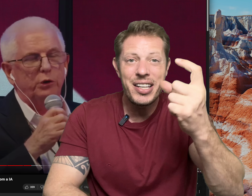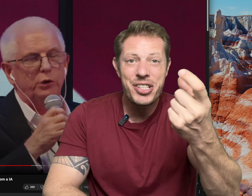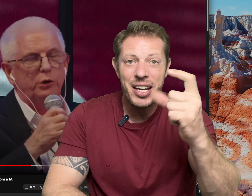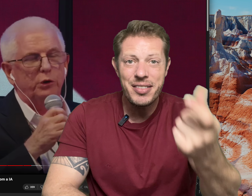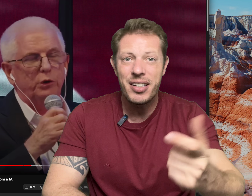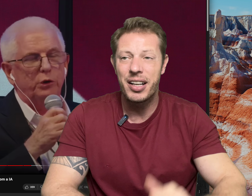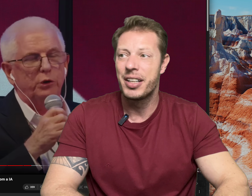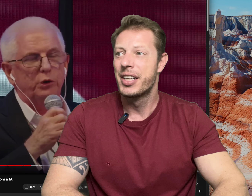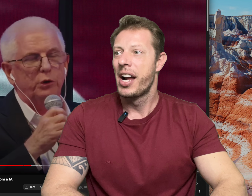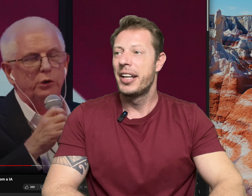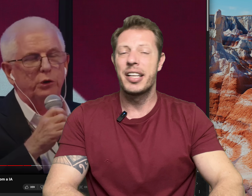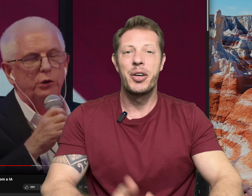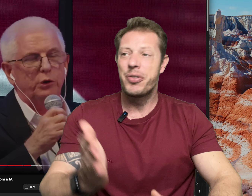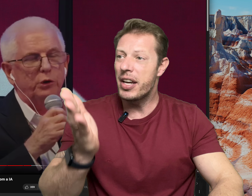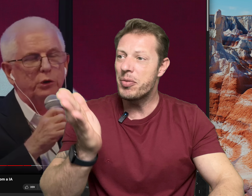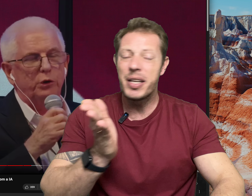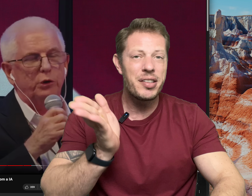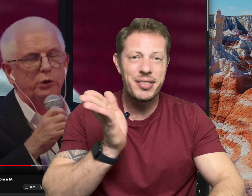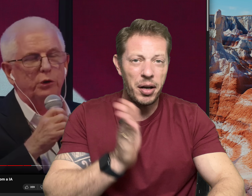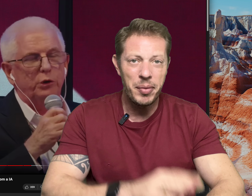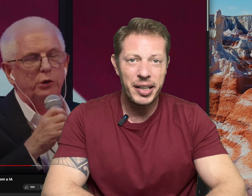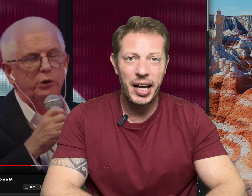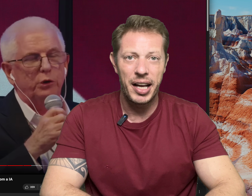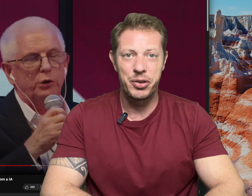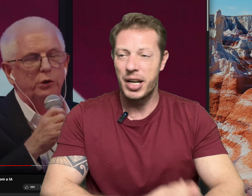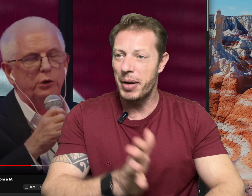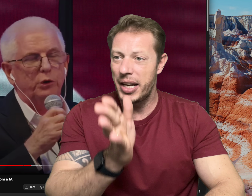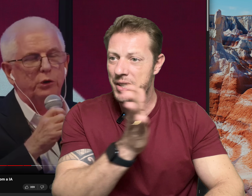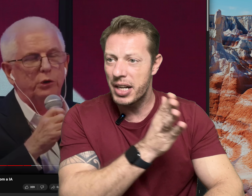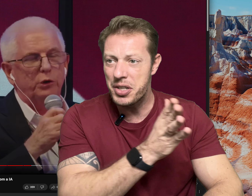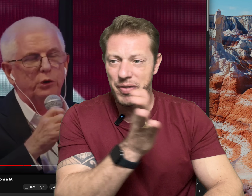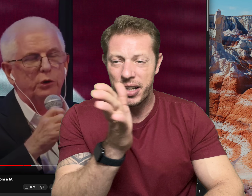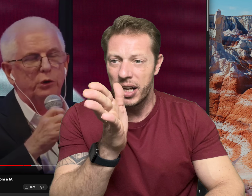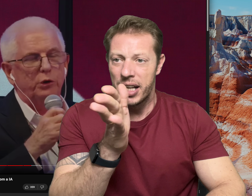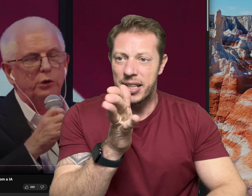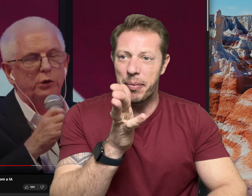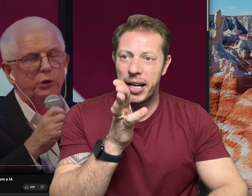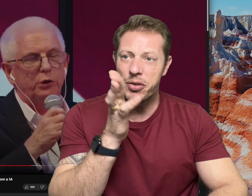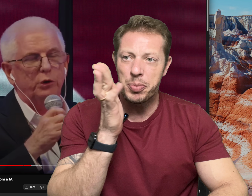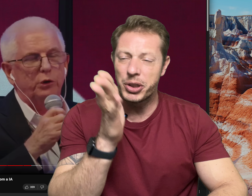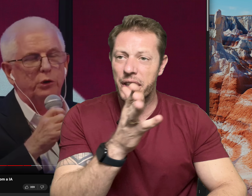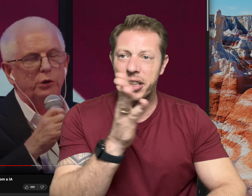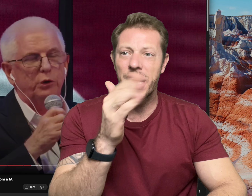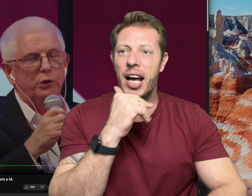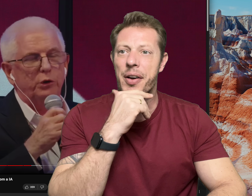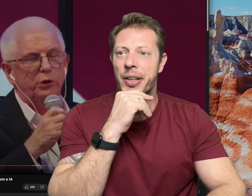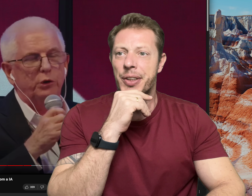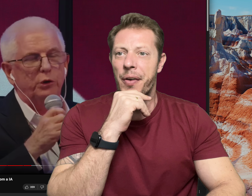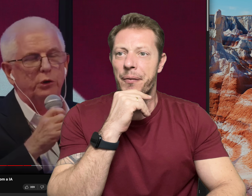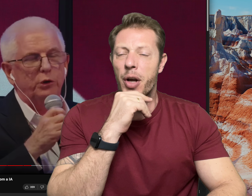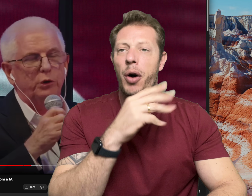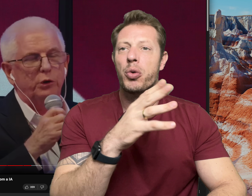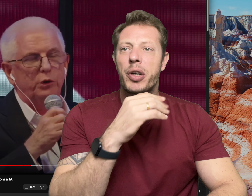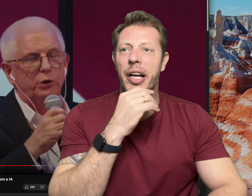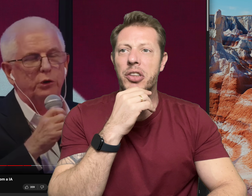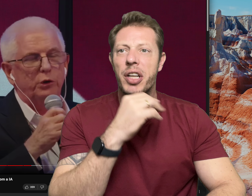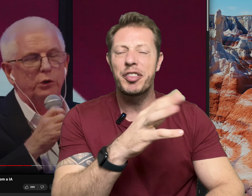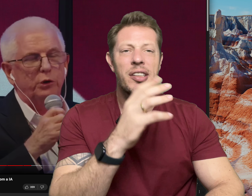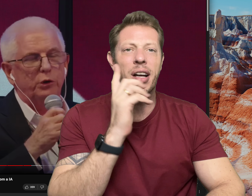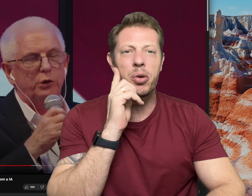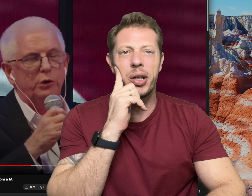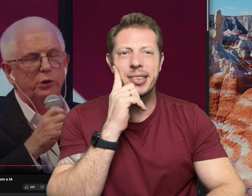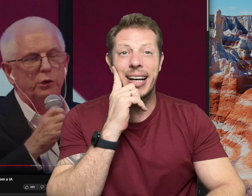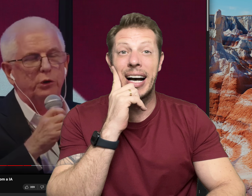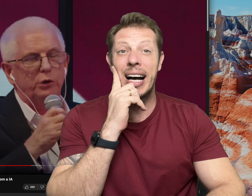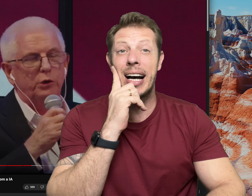Não tem inteligência. Entendeu? 6 meses a gente sabe como é que é. Eu trabalhei já em diversos. Trabalha nos projetos que, cara, ó, o cliente quer